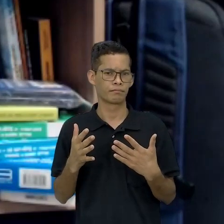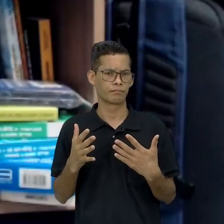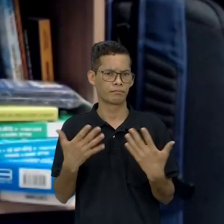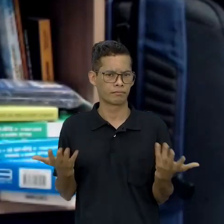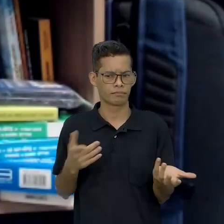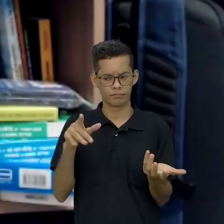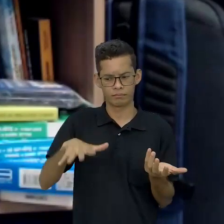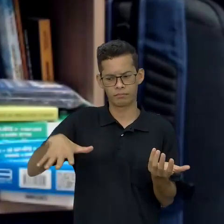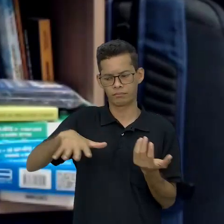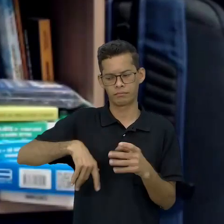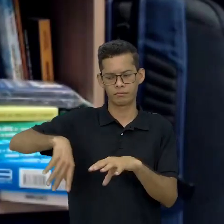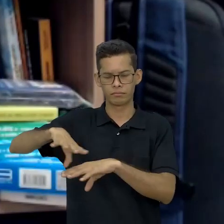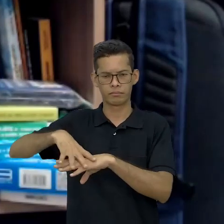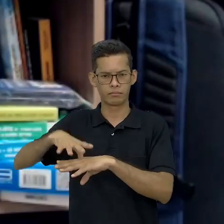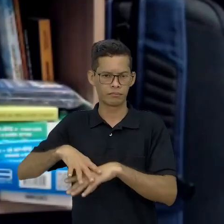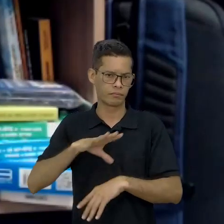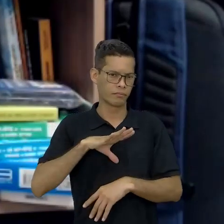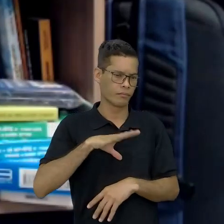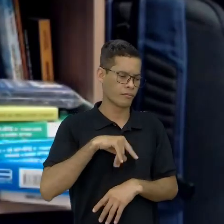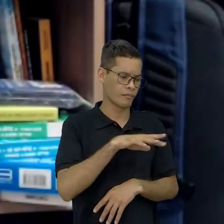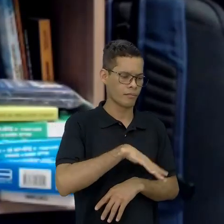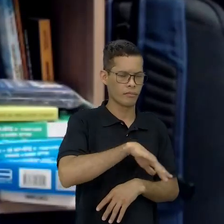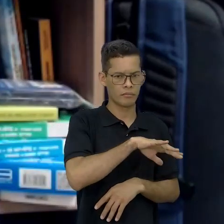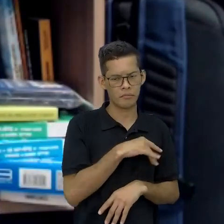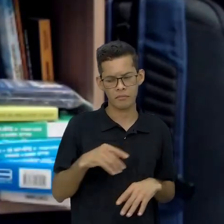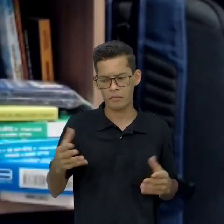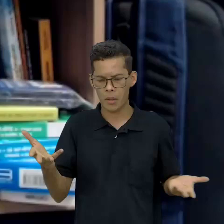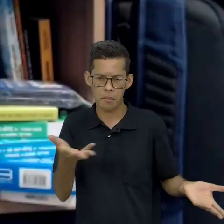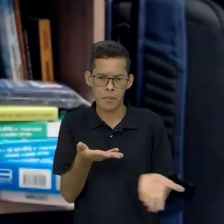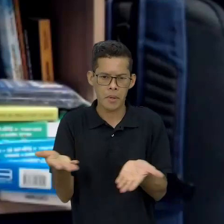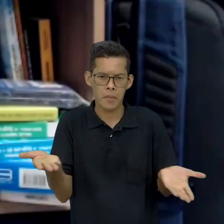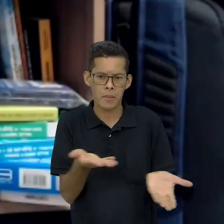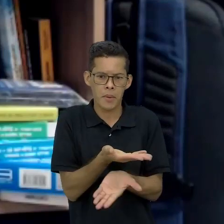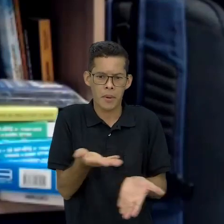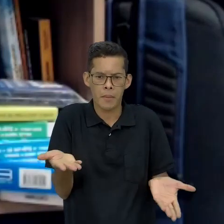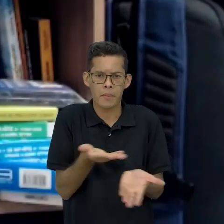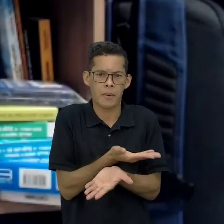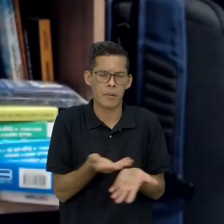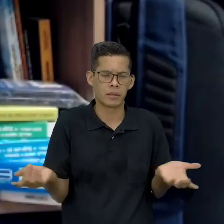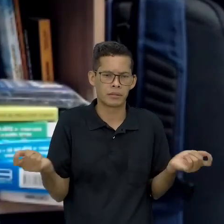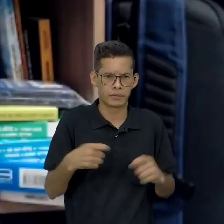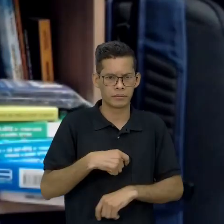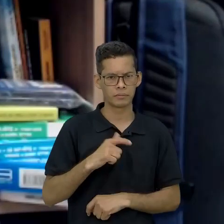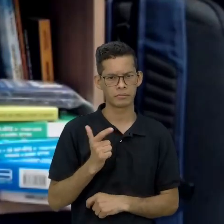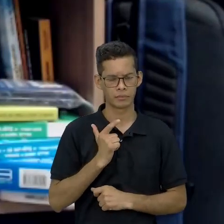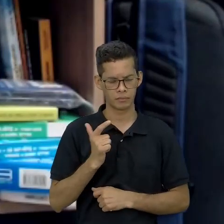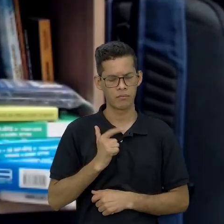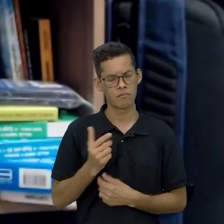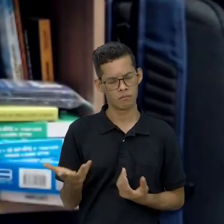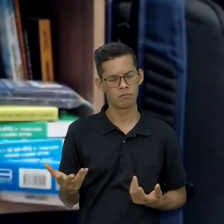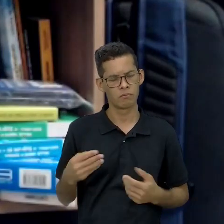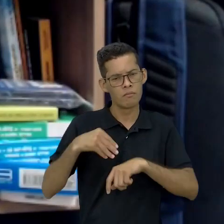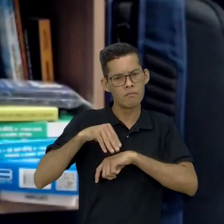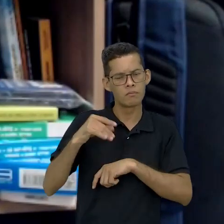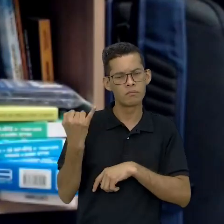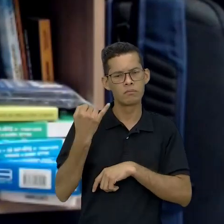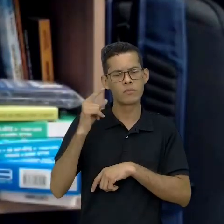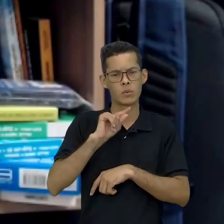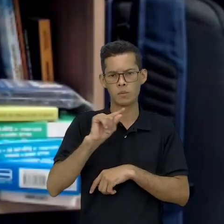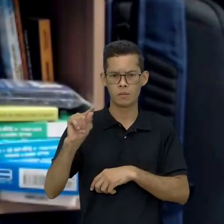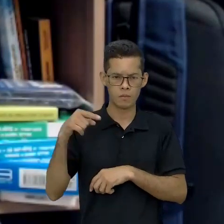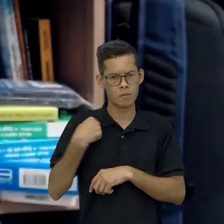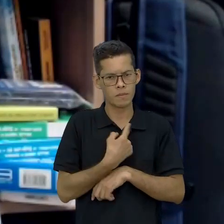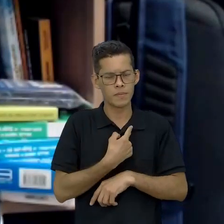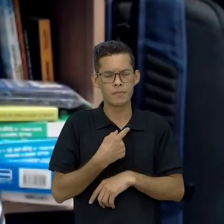essas duas áreas elas se conversam o tempo todo, né? E cabe ressaltar que, né, sempre que